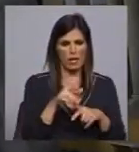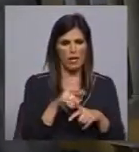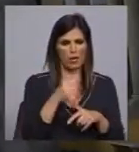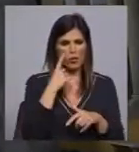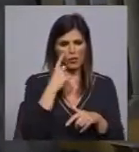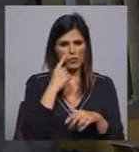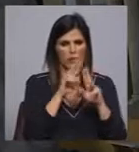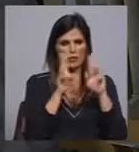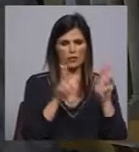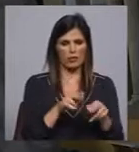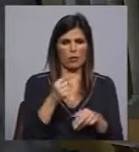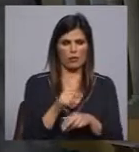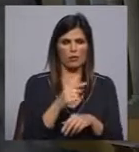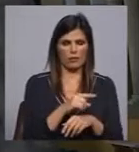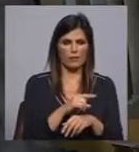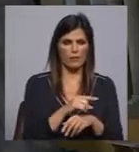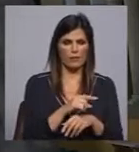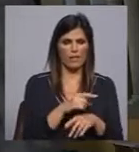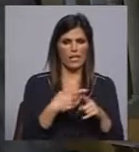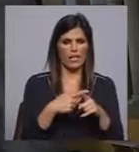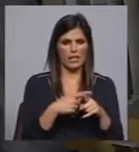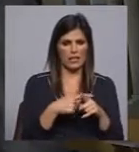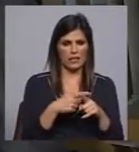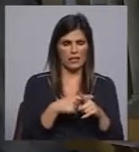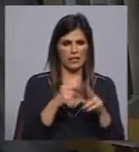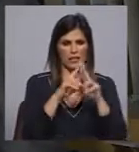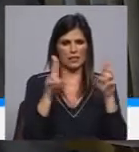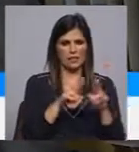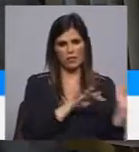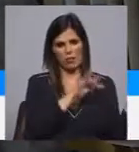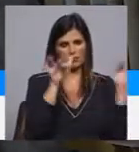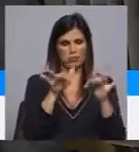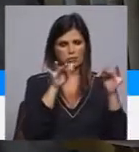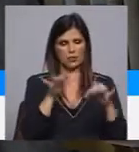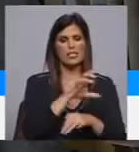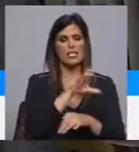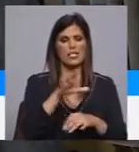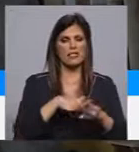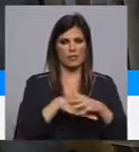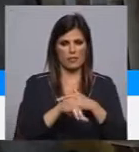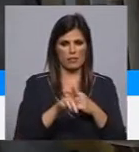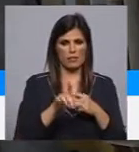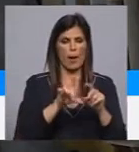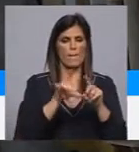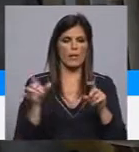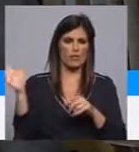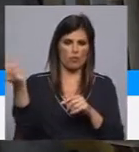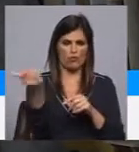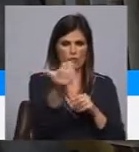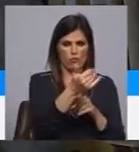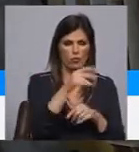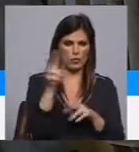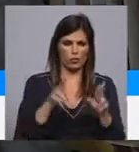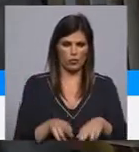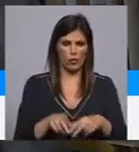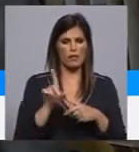reconhecimento internacional e a atratividade internacional que neste momento a região consegue ter. Quer na ciência que fazemos, quer nas empresas que conseguimos captar em termos internacionais,